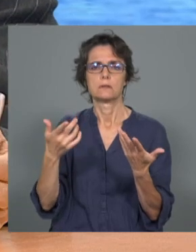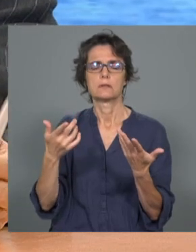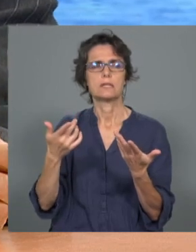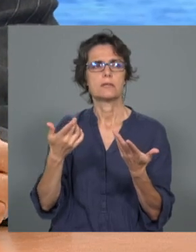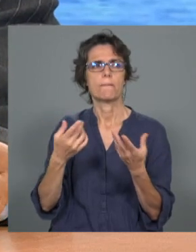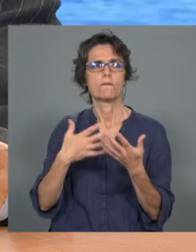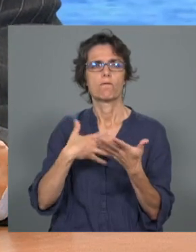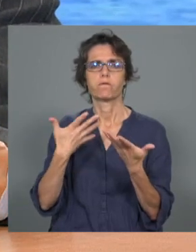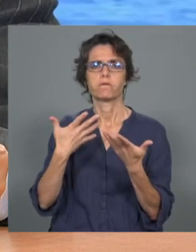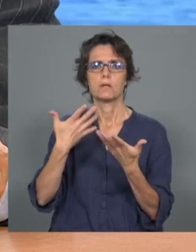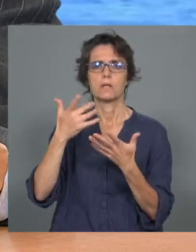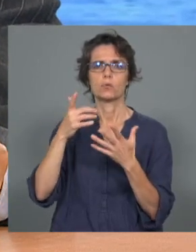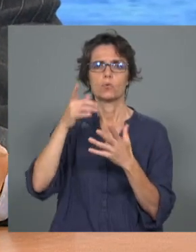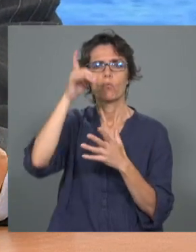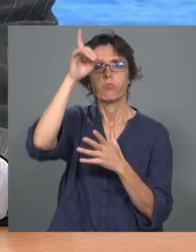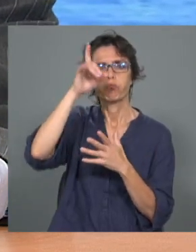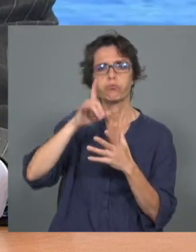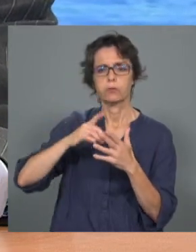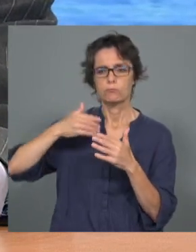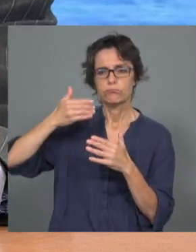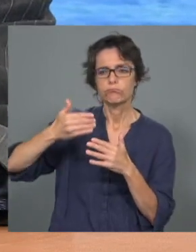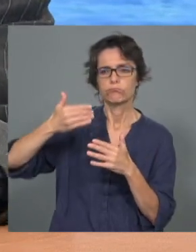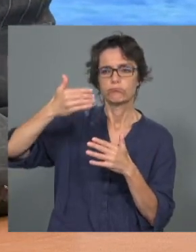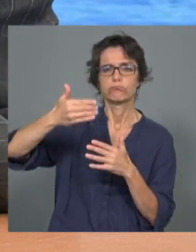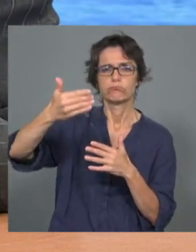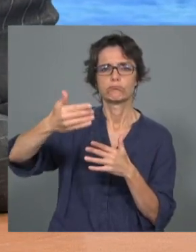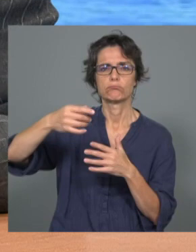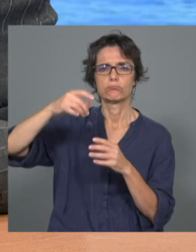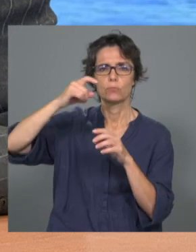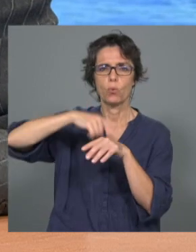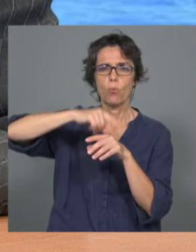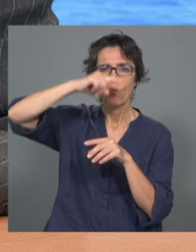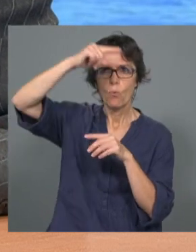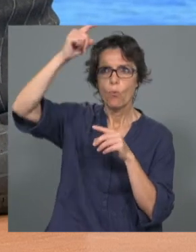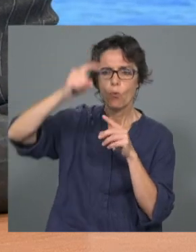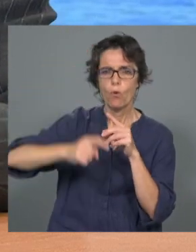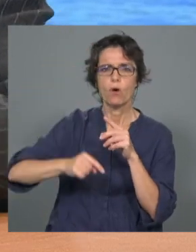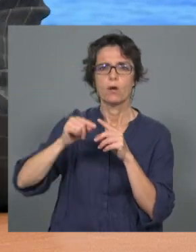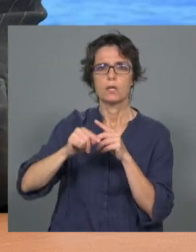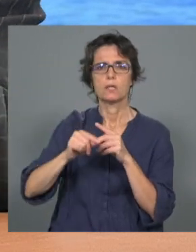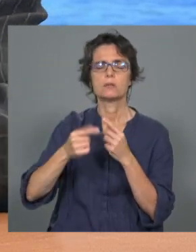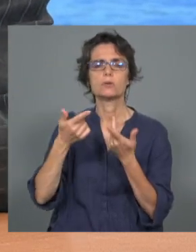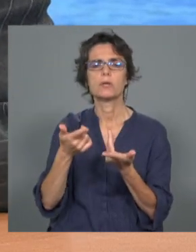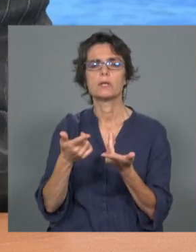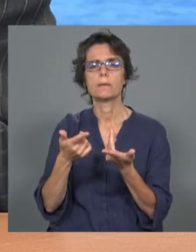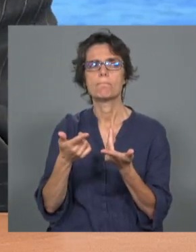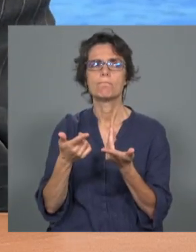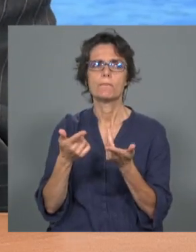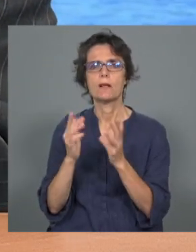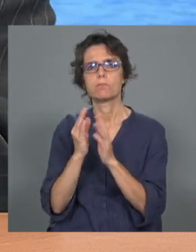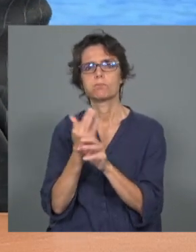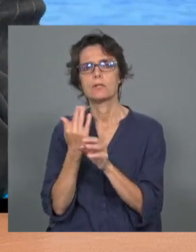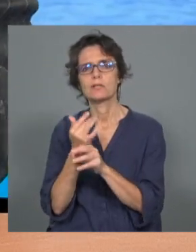abrangência dos dias, etc. E, portanto, a festa joanina é situada aqui um bocadinho para cobrir, diríamos assim,